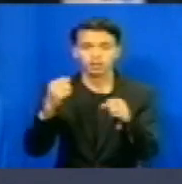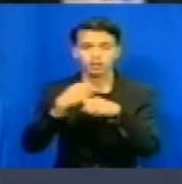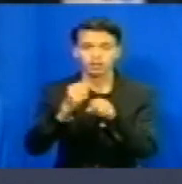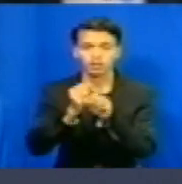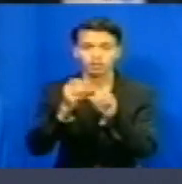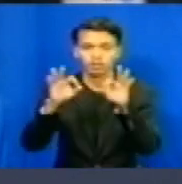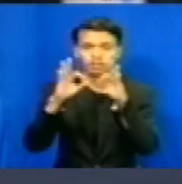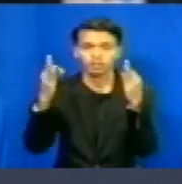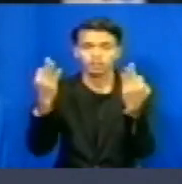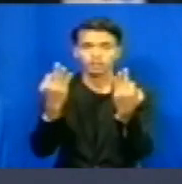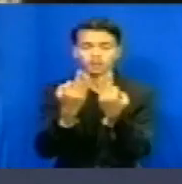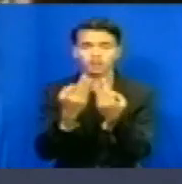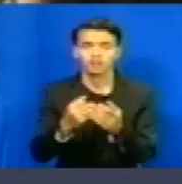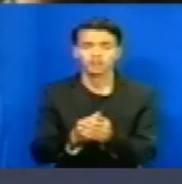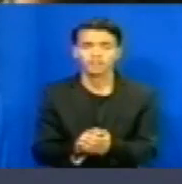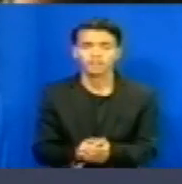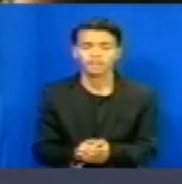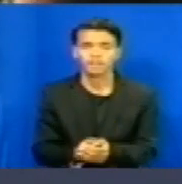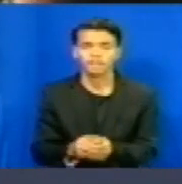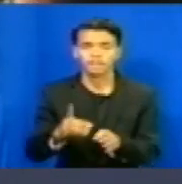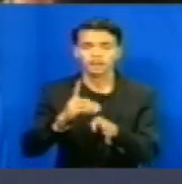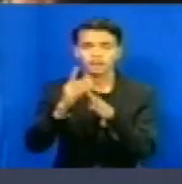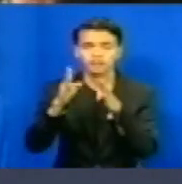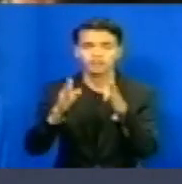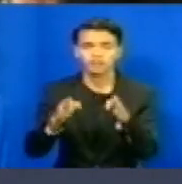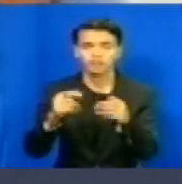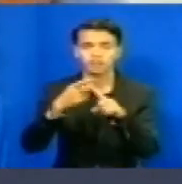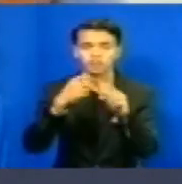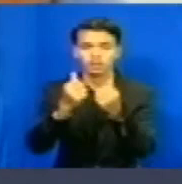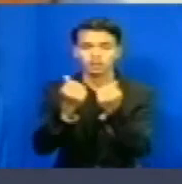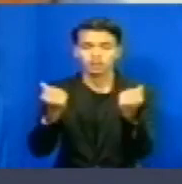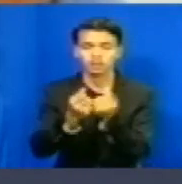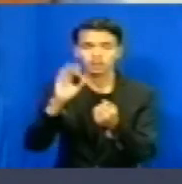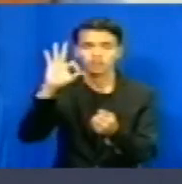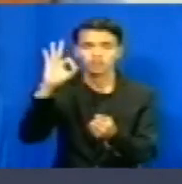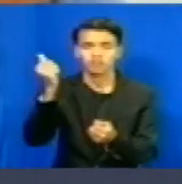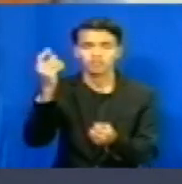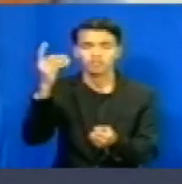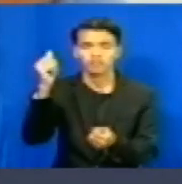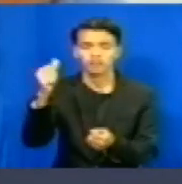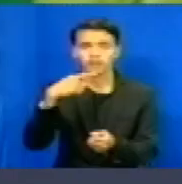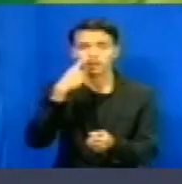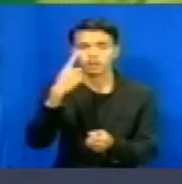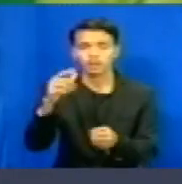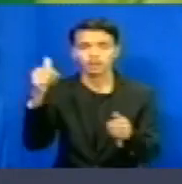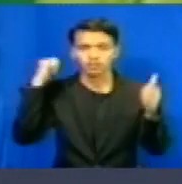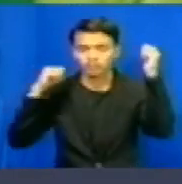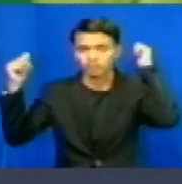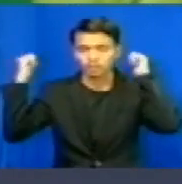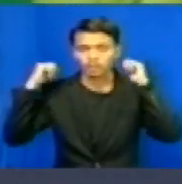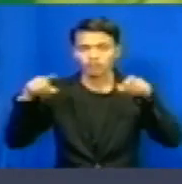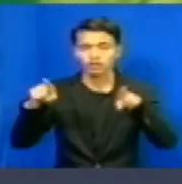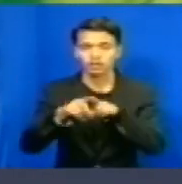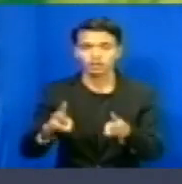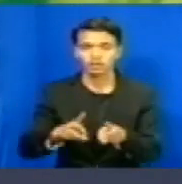toda botida. Gestora ba programa Husi Asusam Fada Agustina Gomes Madeira Hateten, atividade sne hanesan